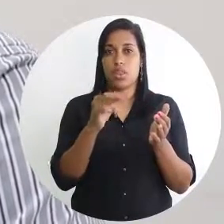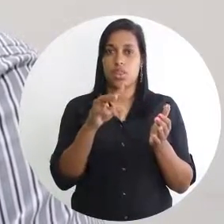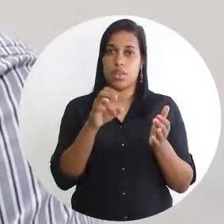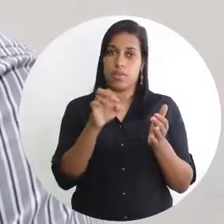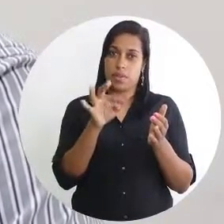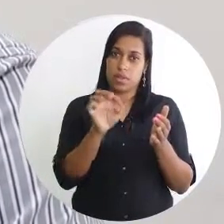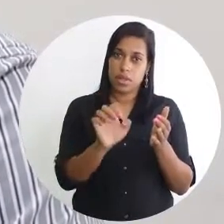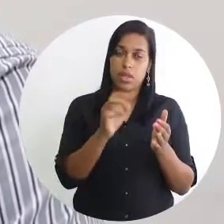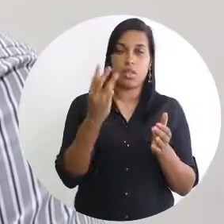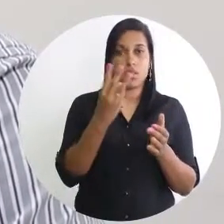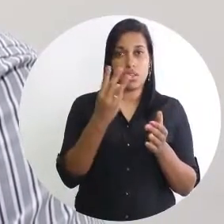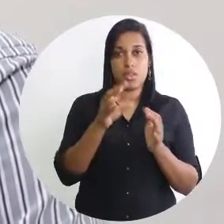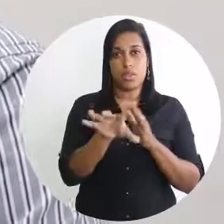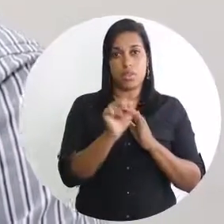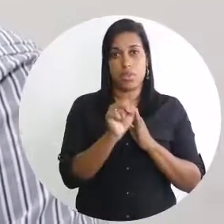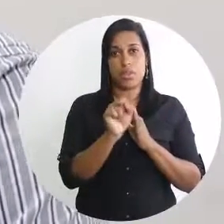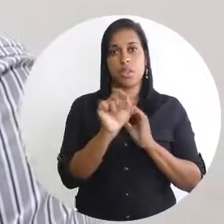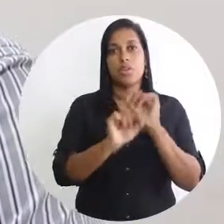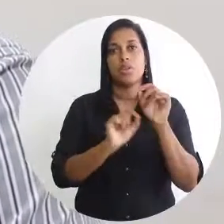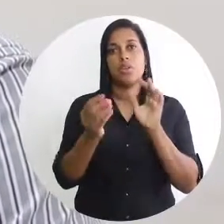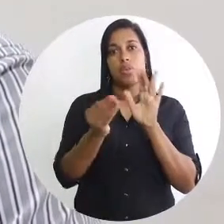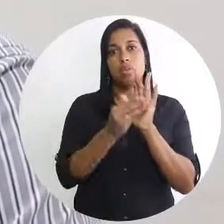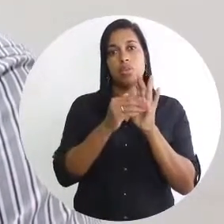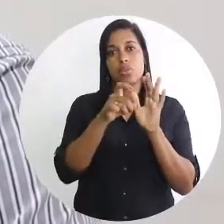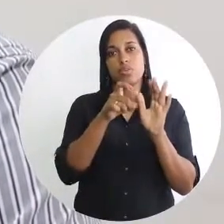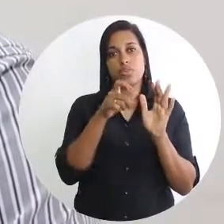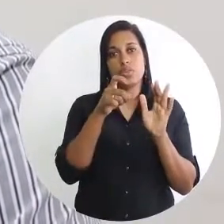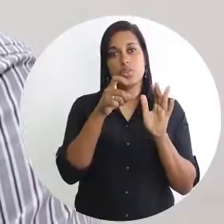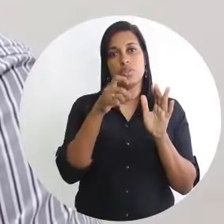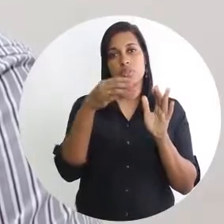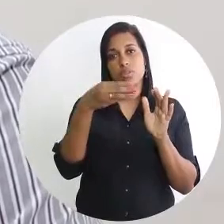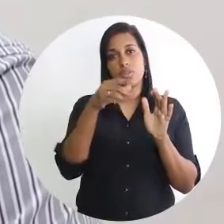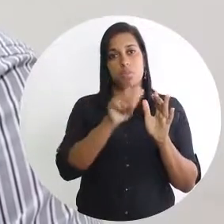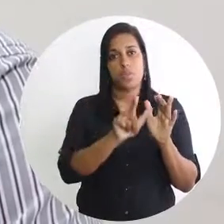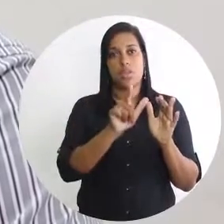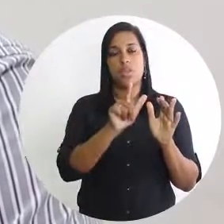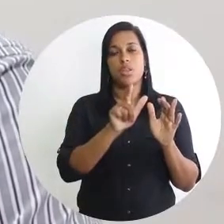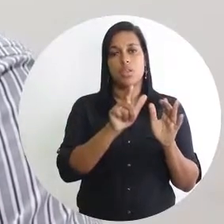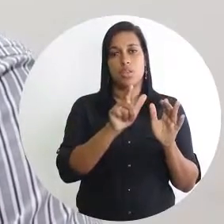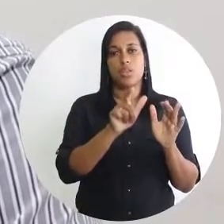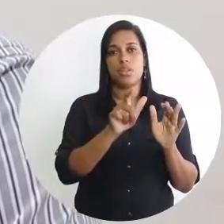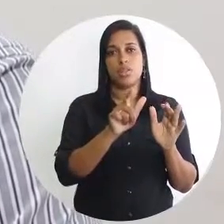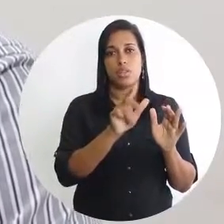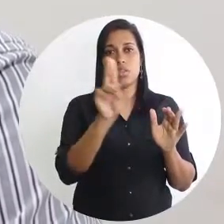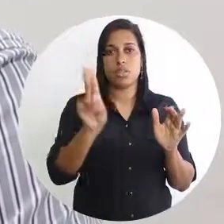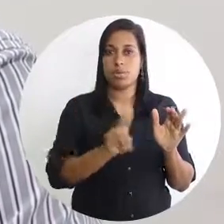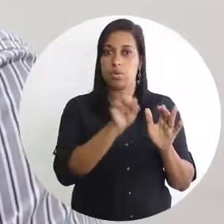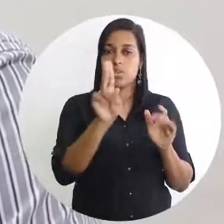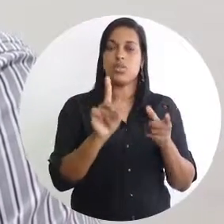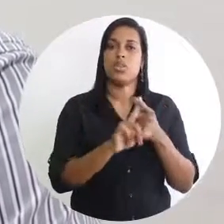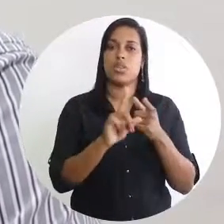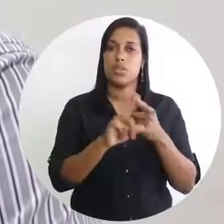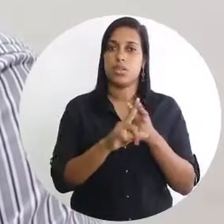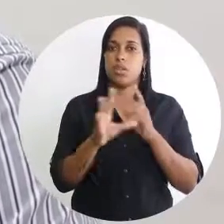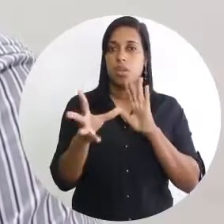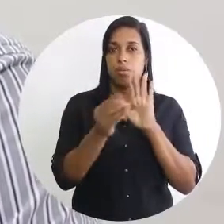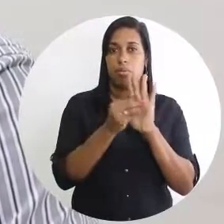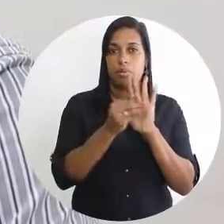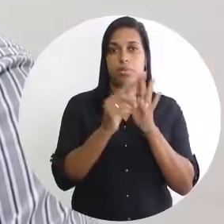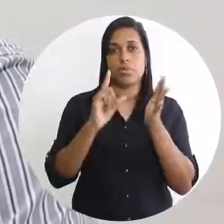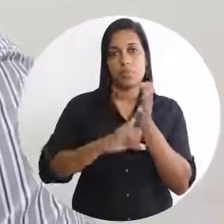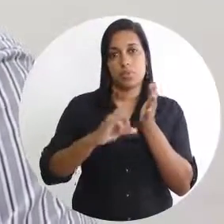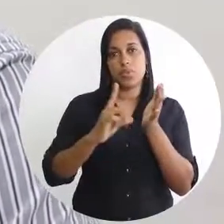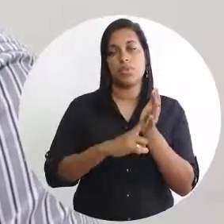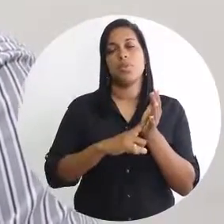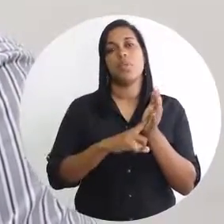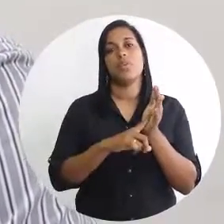a gente pode pegar esses 3 botões, colocar no XML de layout e usar um linear layout, um relative layout e posicionar esses botões de